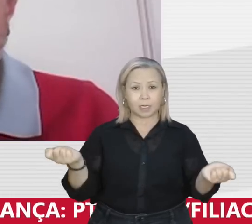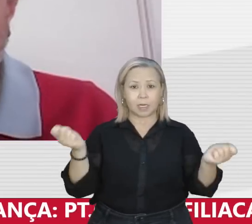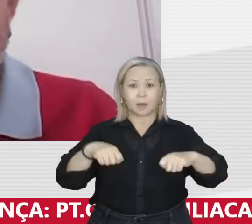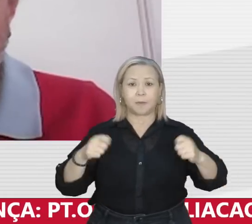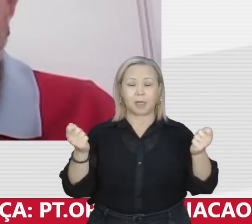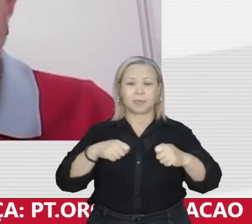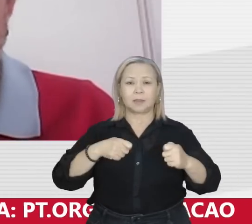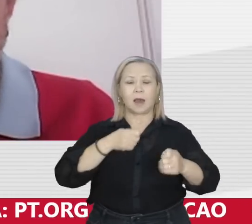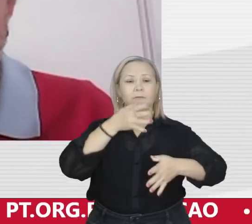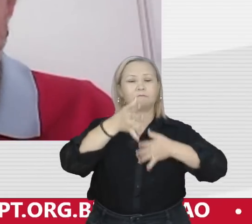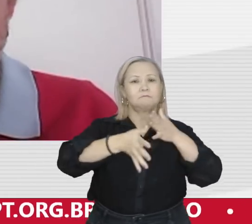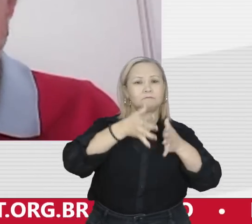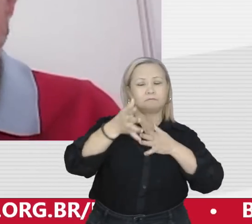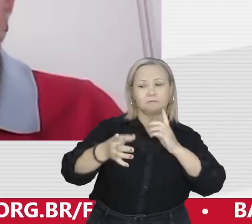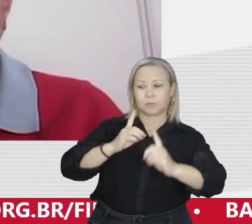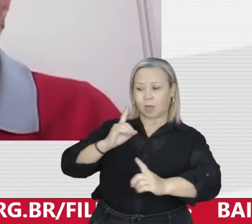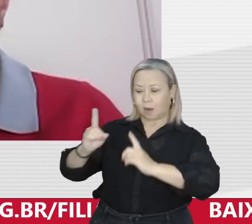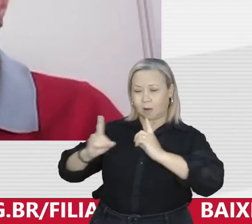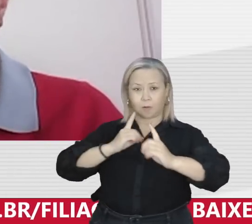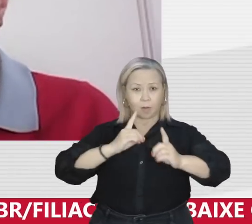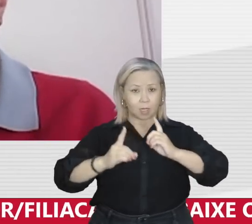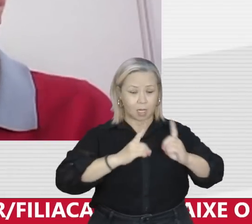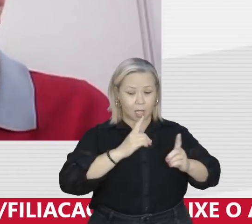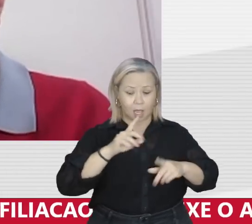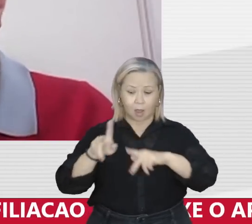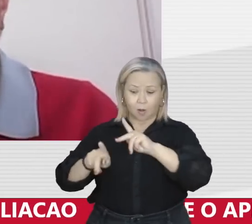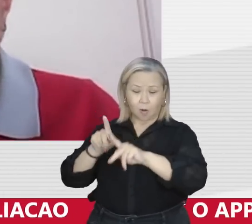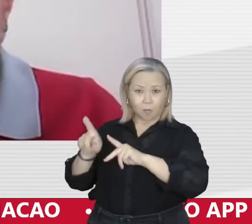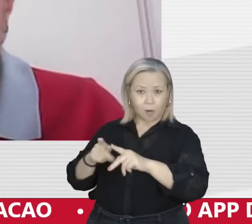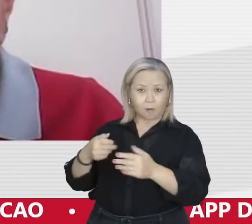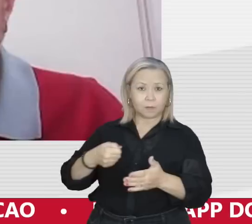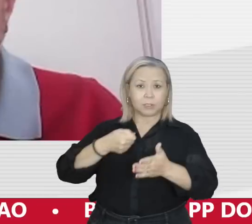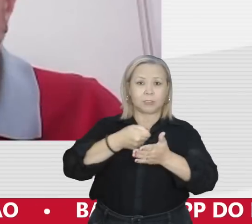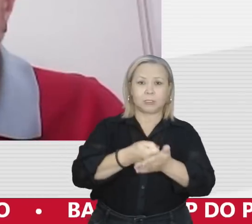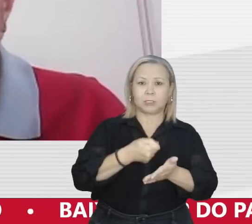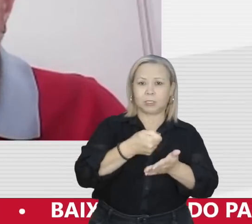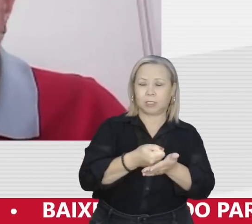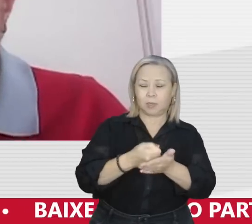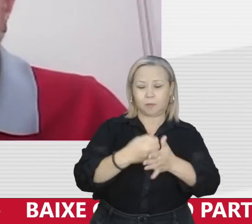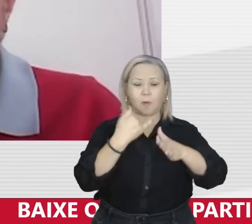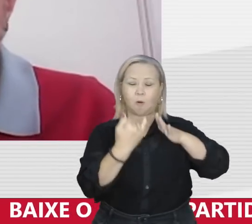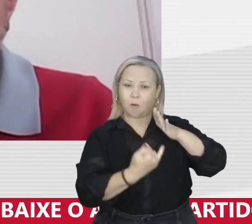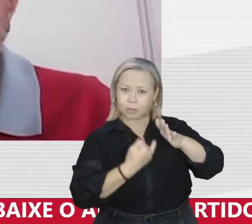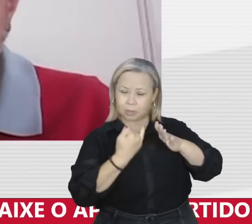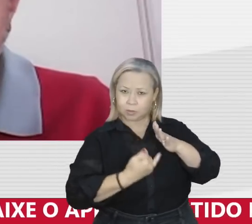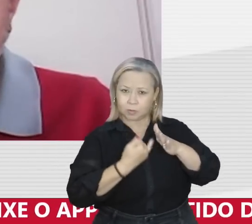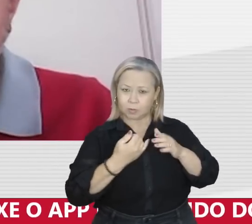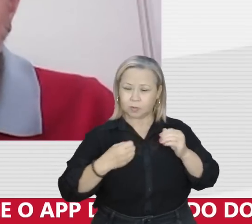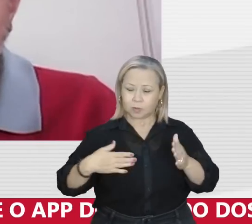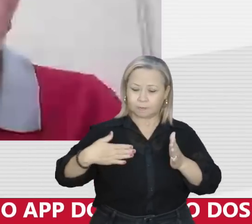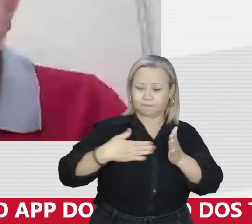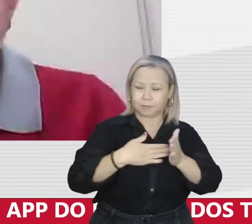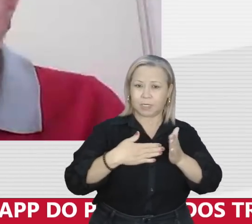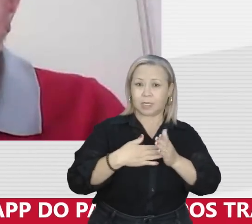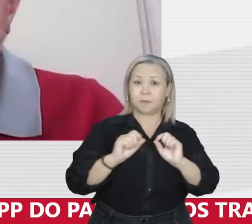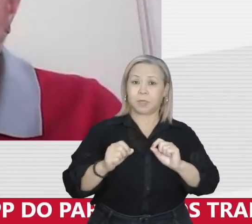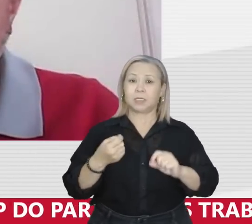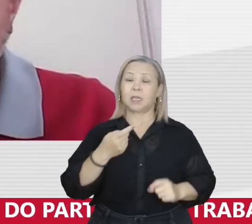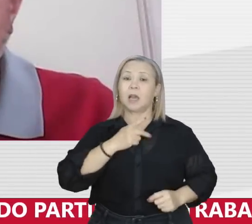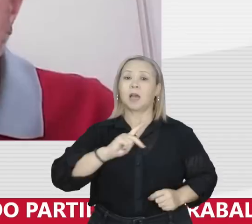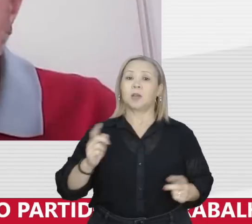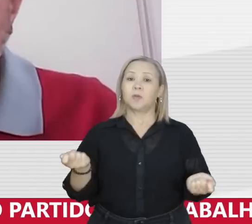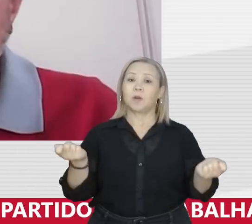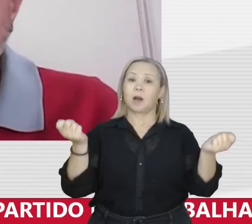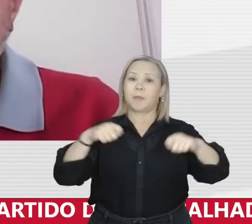dialogar com o povo e de impor às instituições limites à sua capacidade